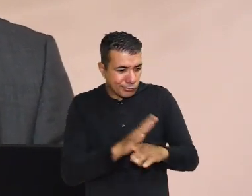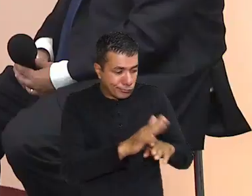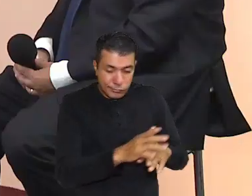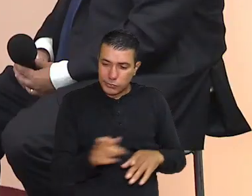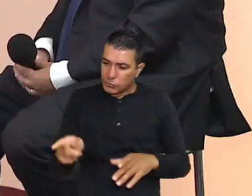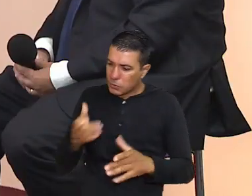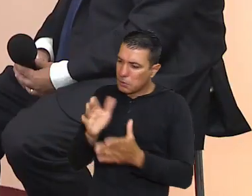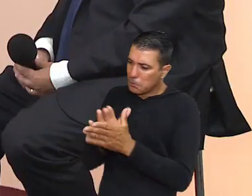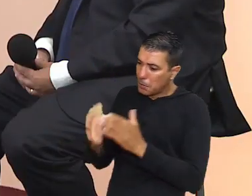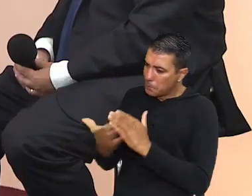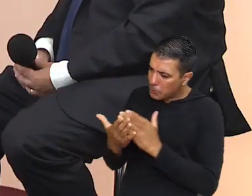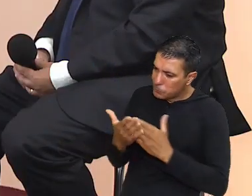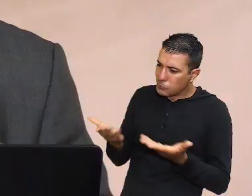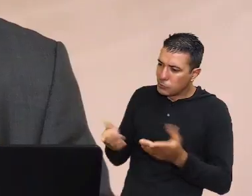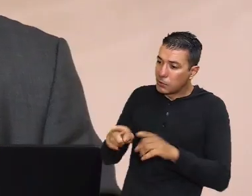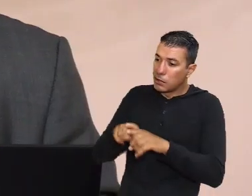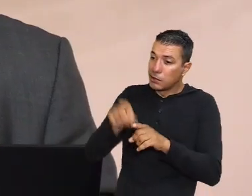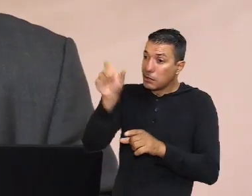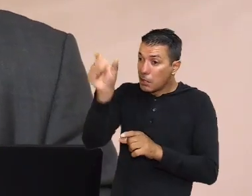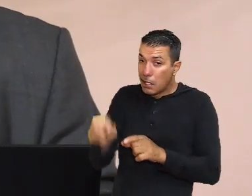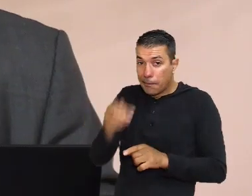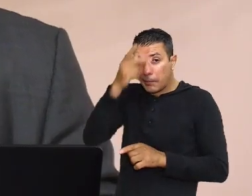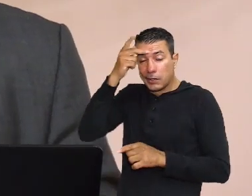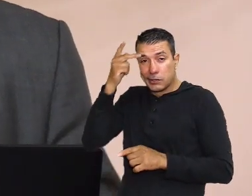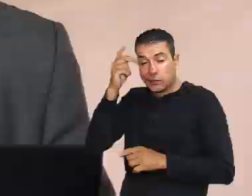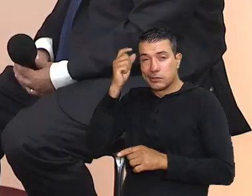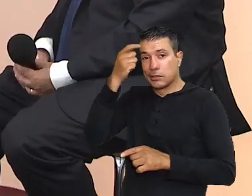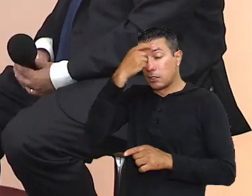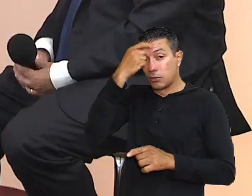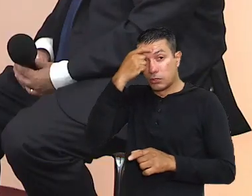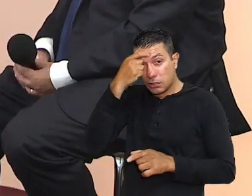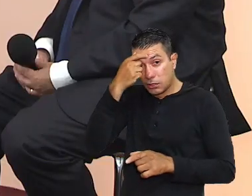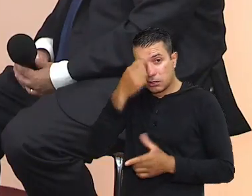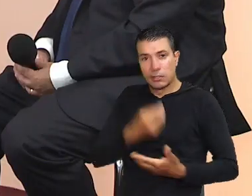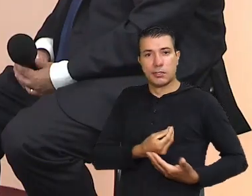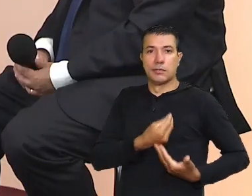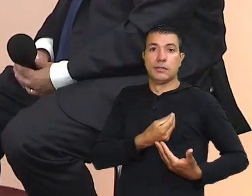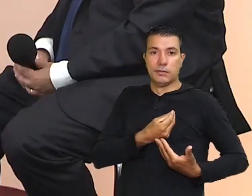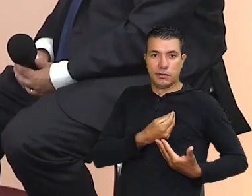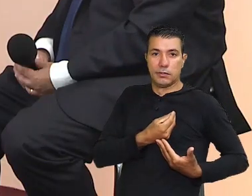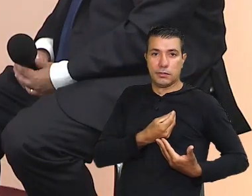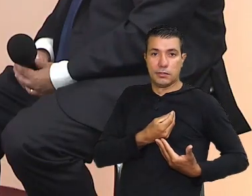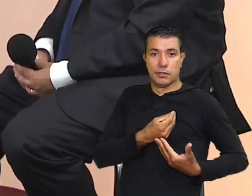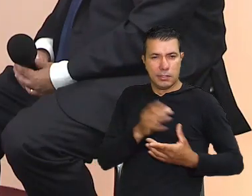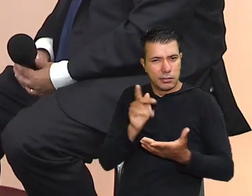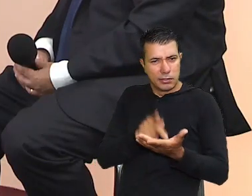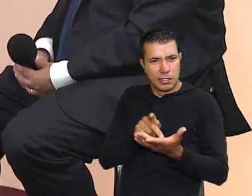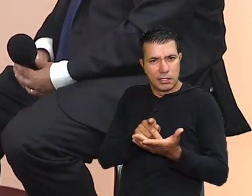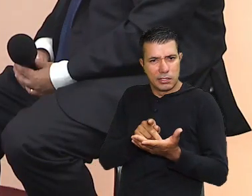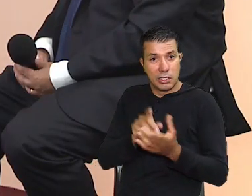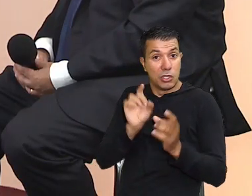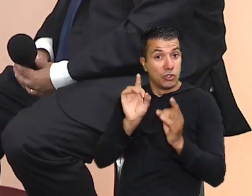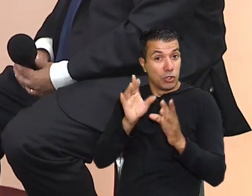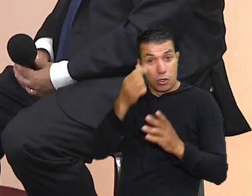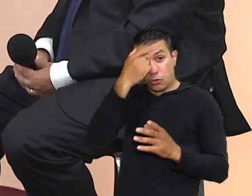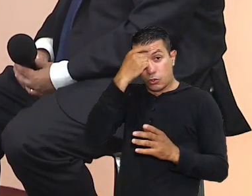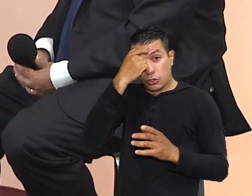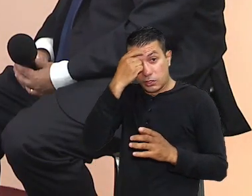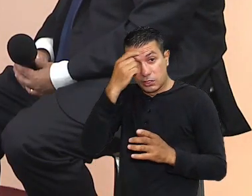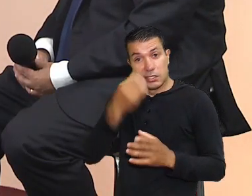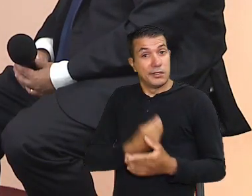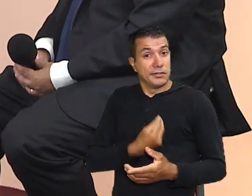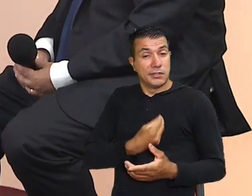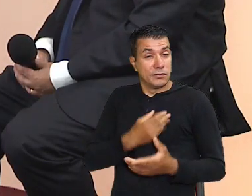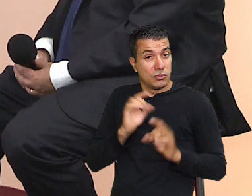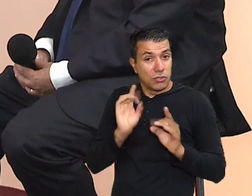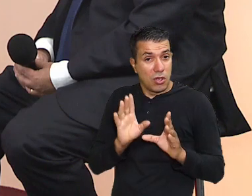aqui. Pense, se a pessoa, ela tem consciência, ela deve estar viva. A Bíblia diz, só tem consciência aquele que está